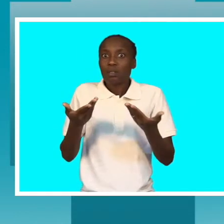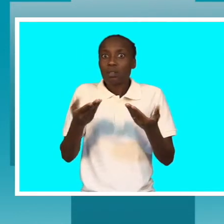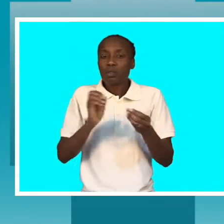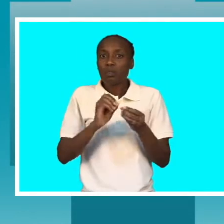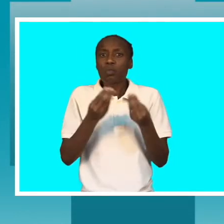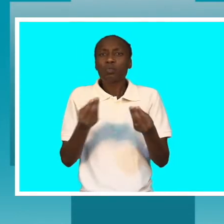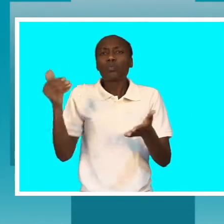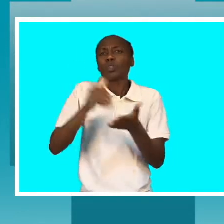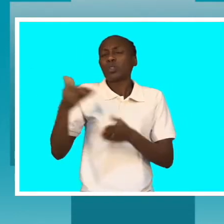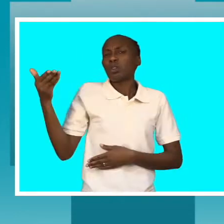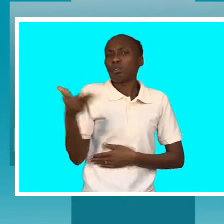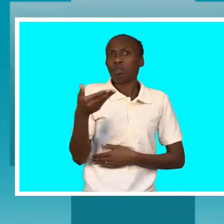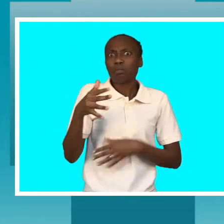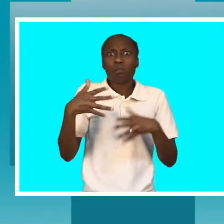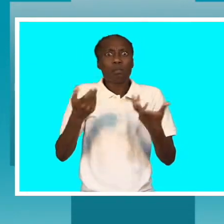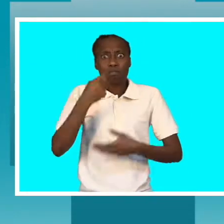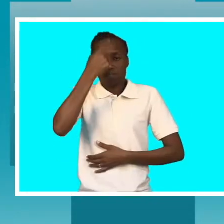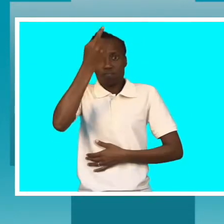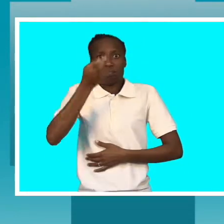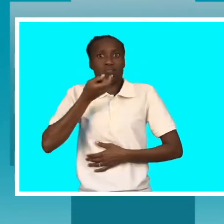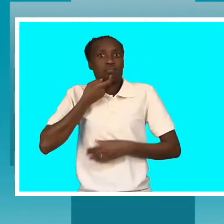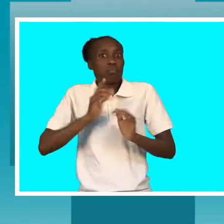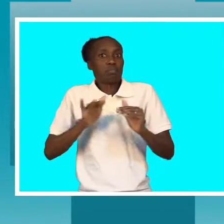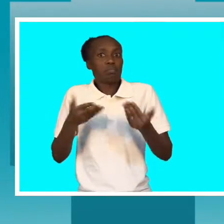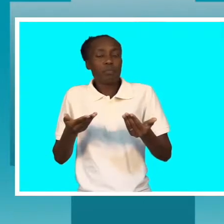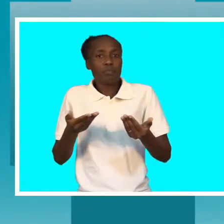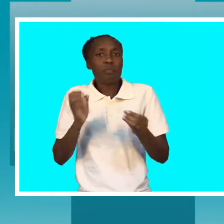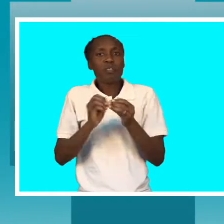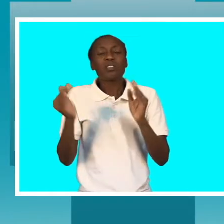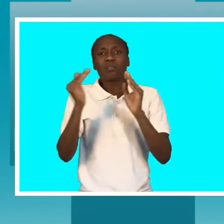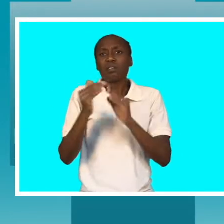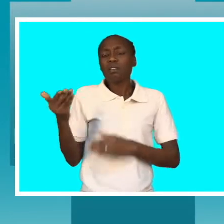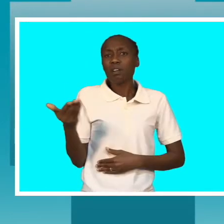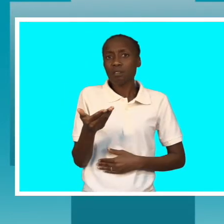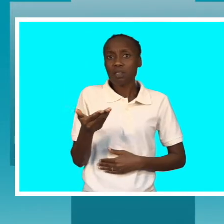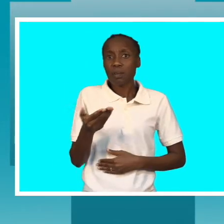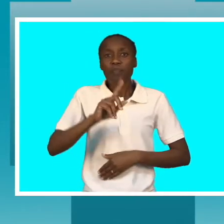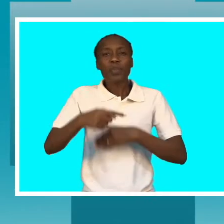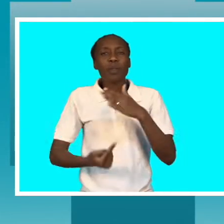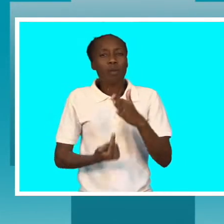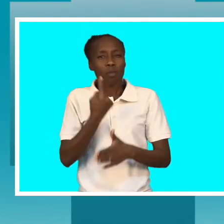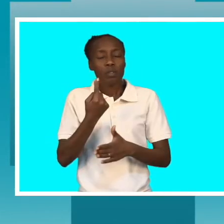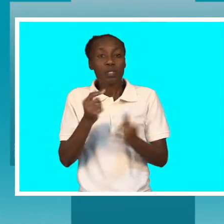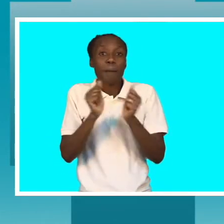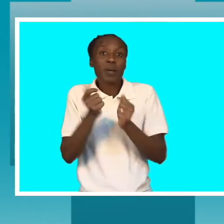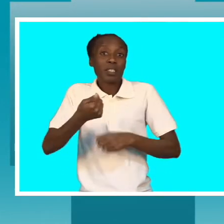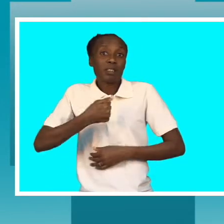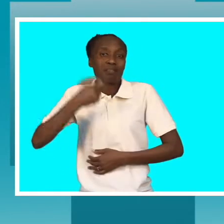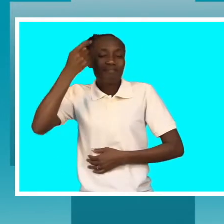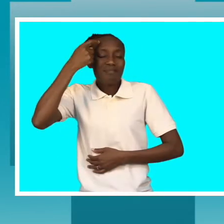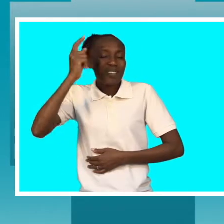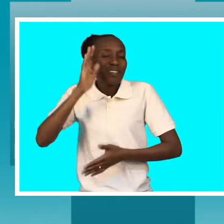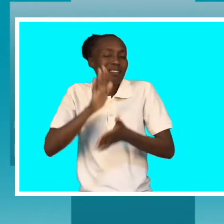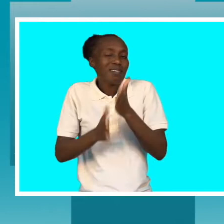falaram, é a pessoa só. E você mesmo morreu, você morreu, morreu. Eu disse, eu não